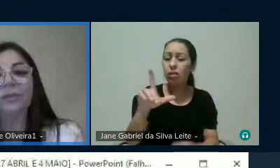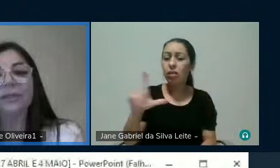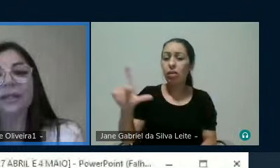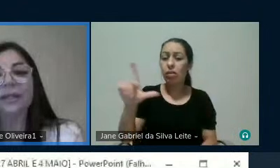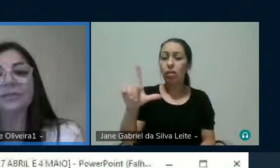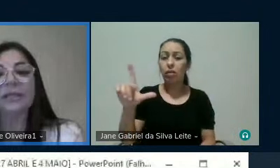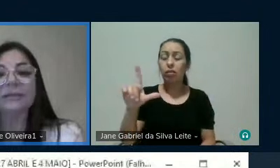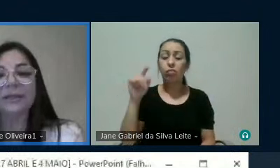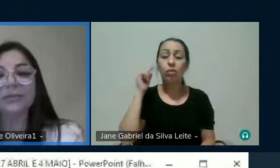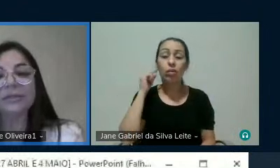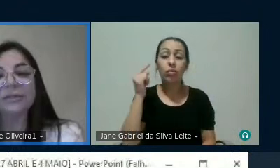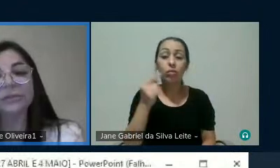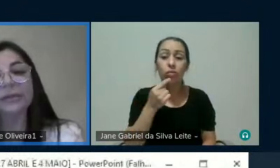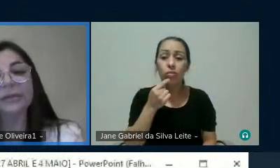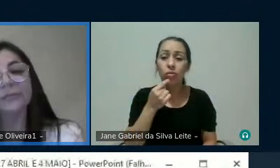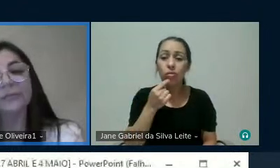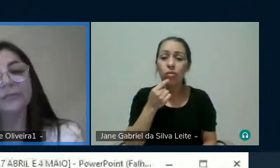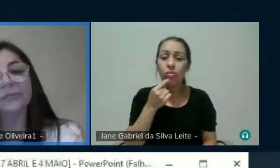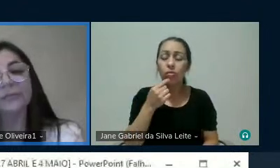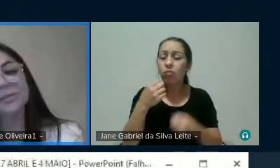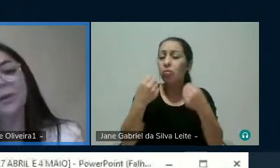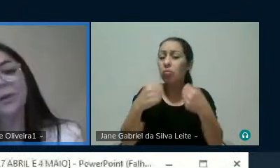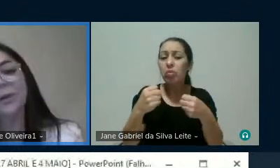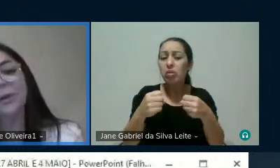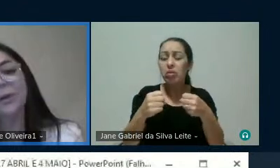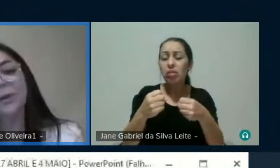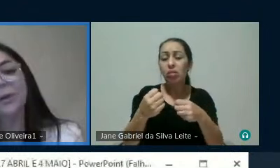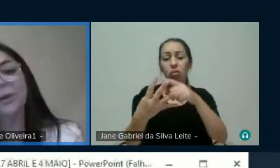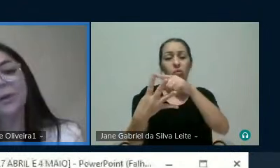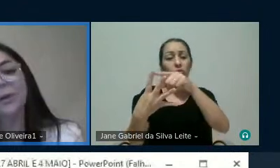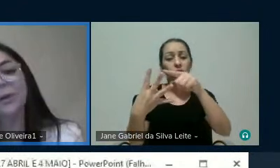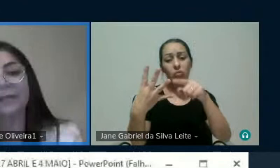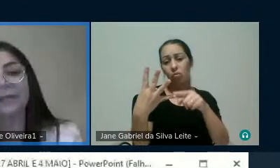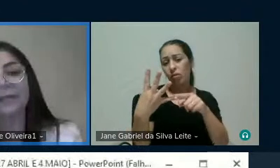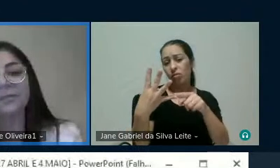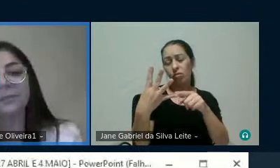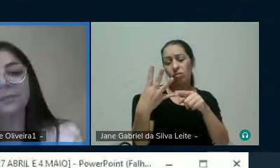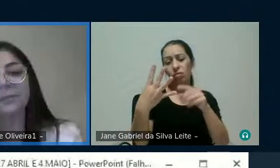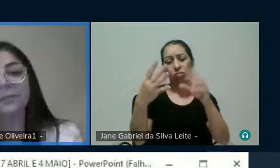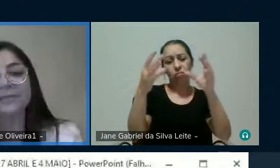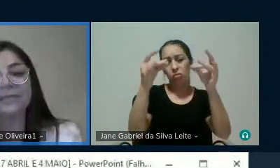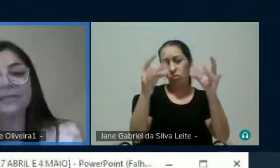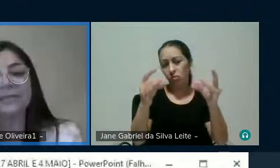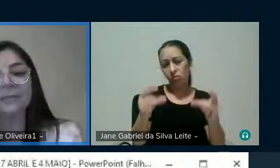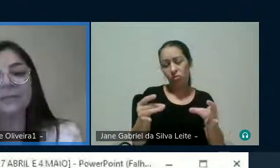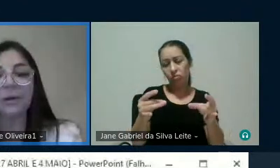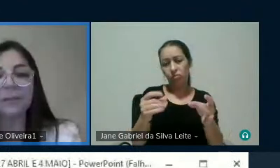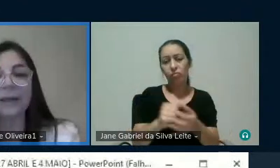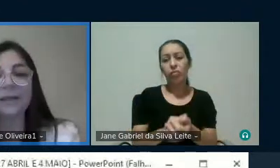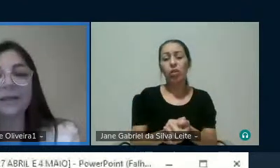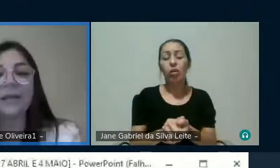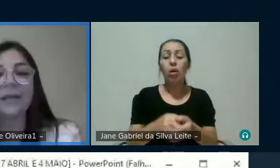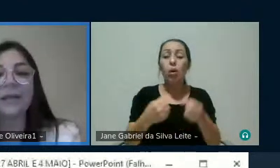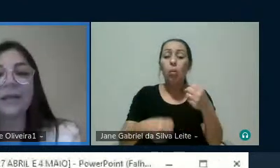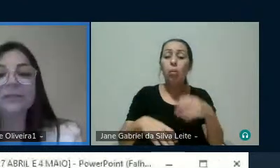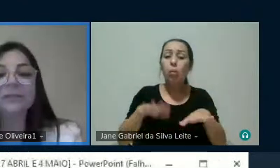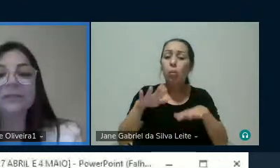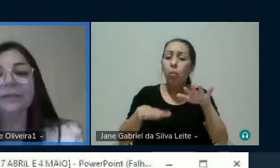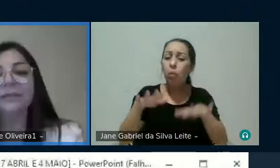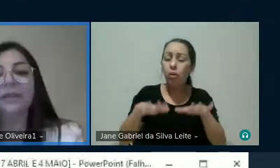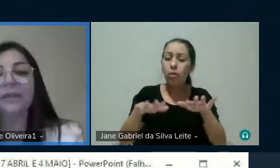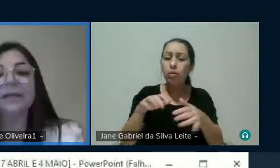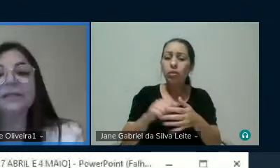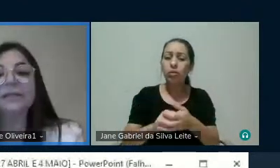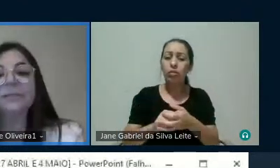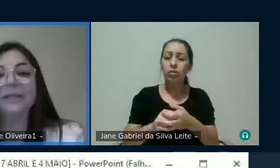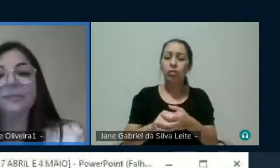surda, não precisa ter esses quatro elementos presentes na mesma obra, tá? Ela pode ter a experiência de